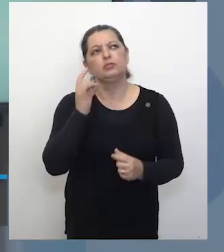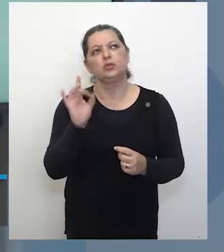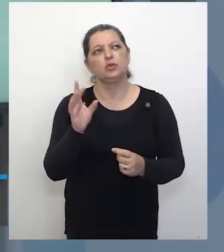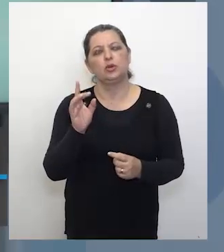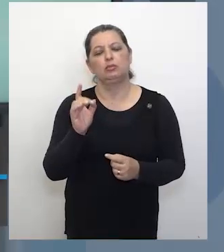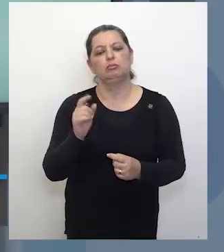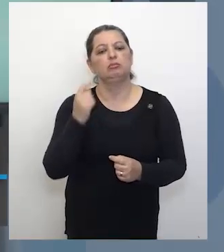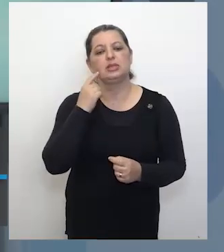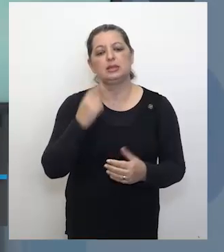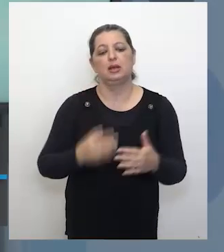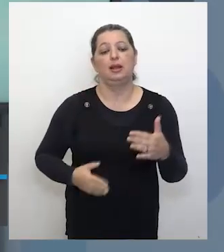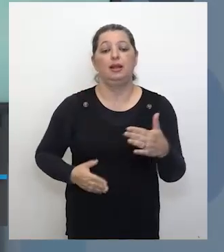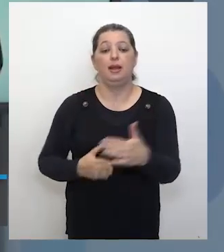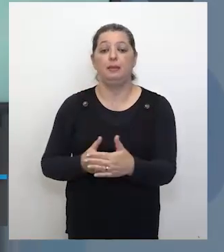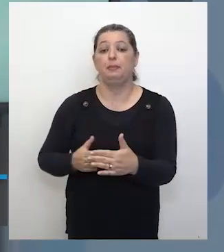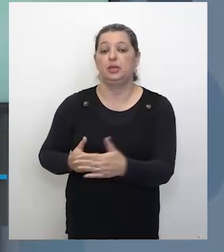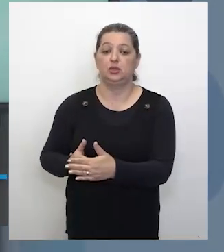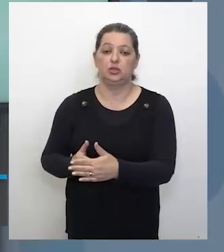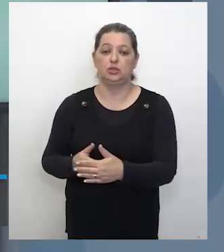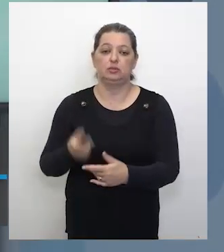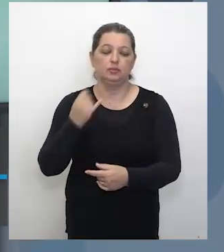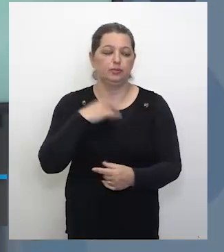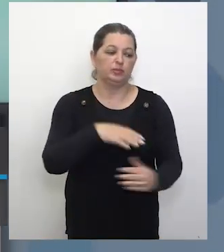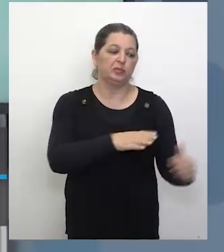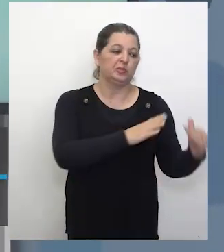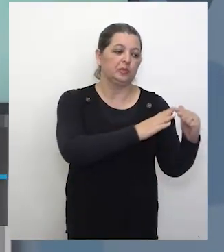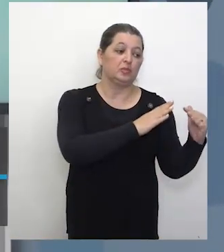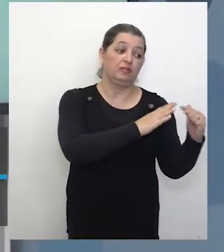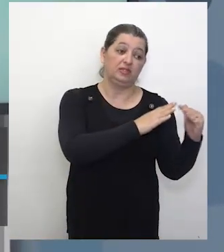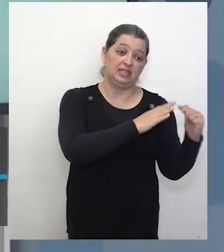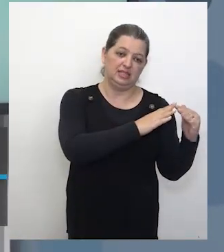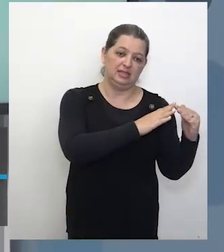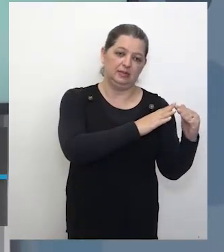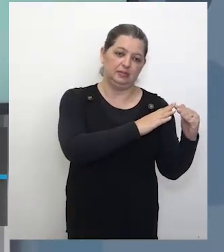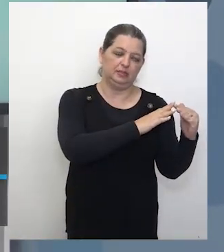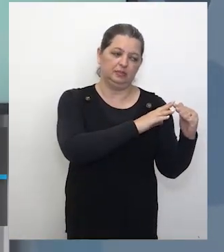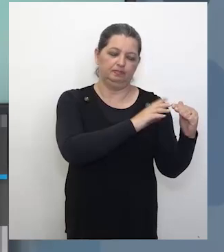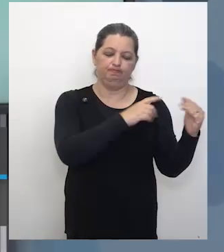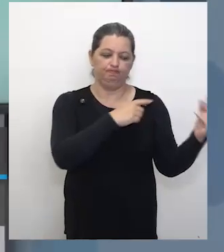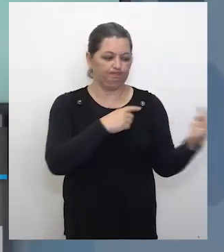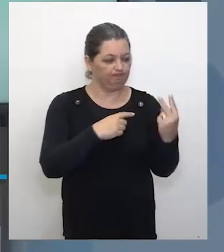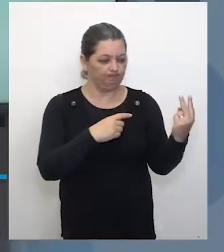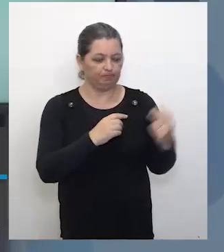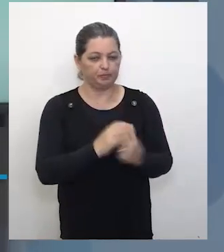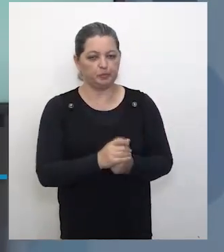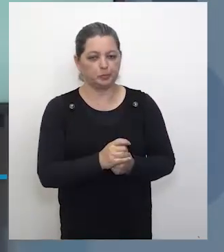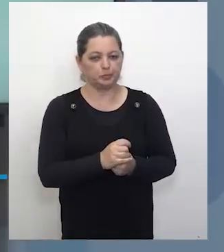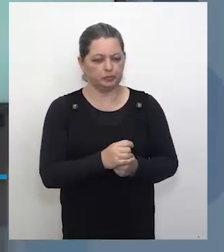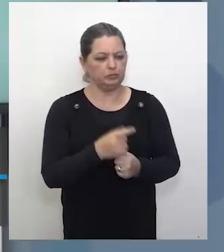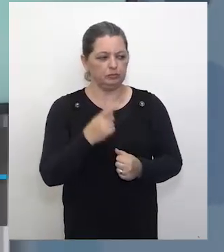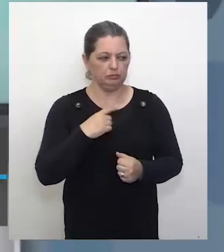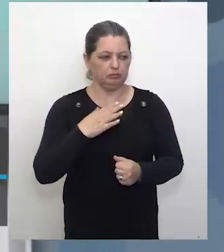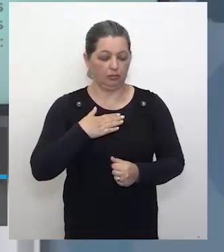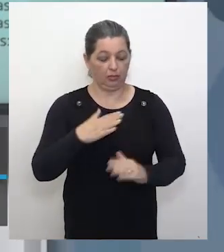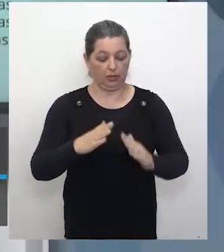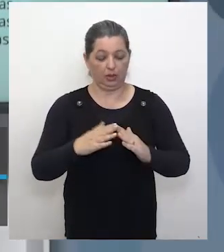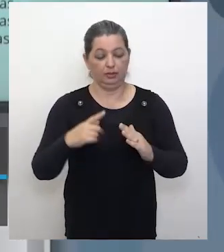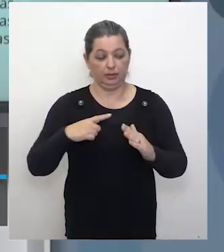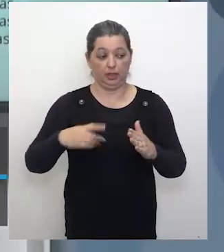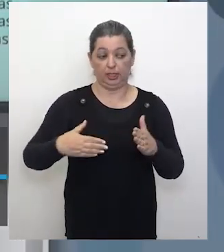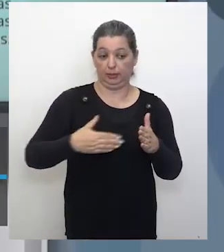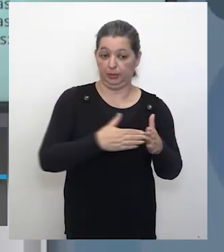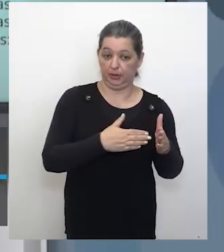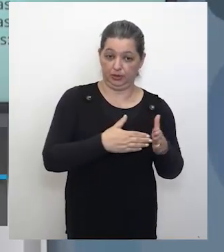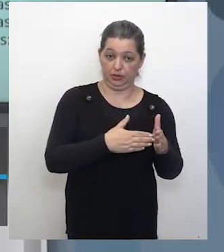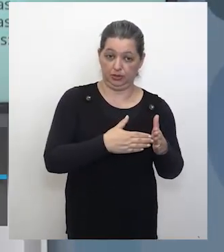exemplo, Jennifer, a gente é vizinha de parede. Sim. Minha casa tem um limite, né? A partir daqui